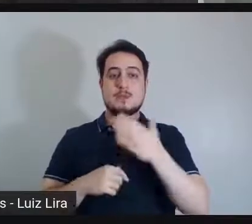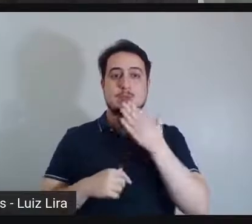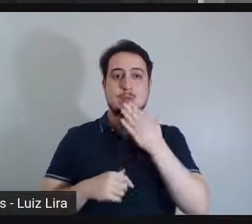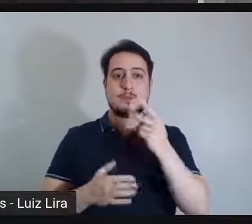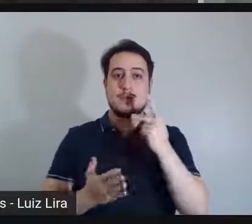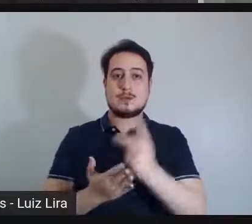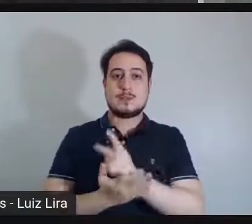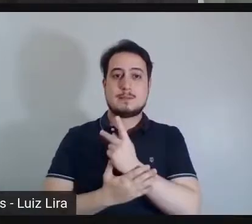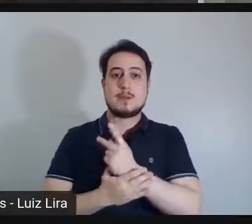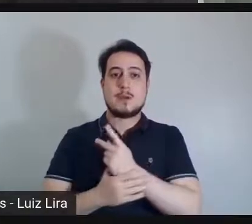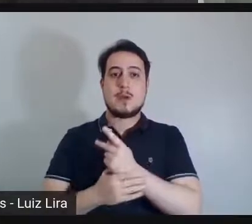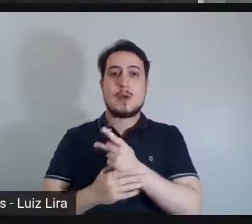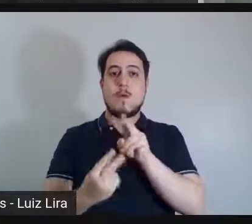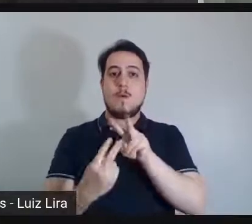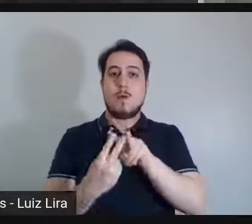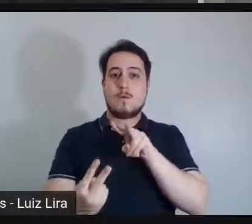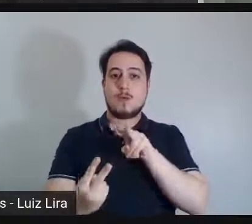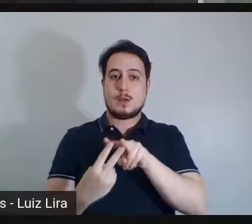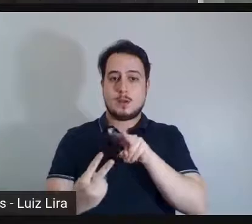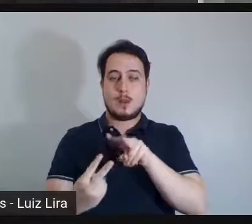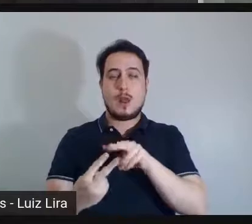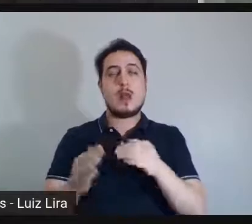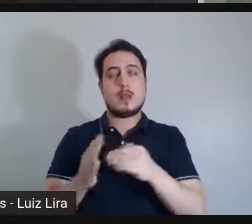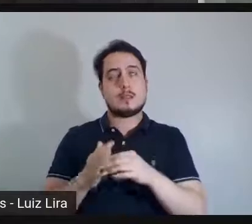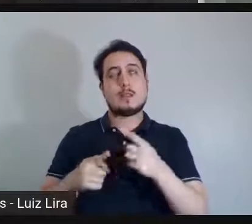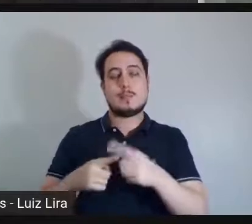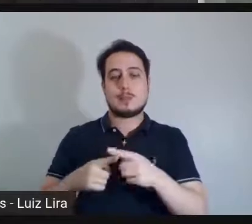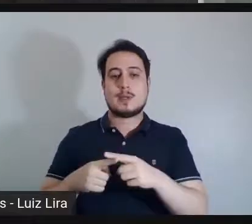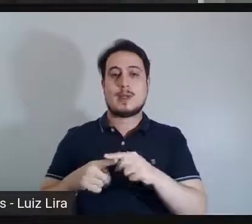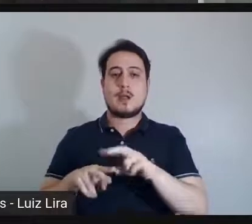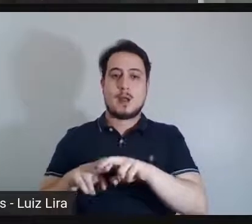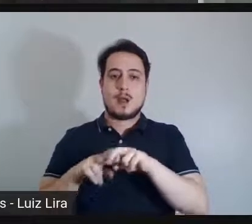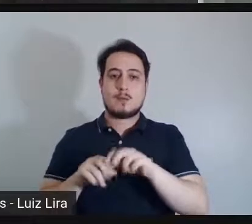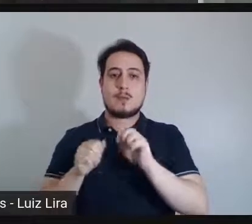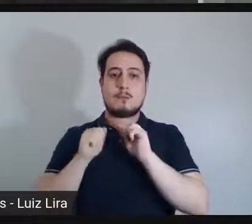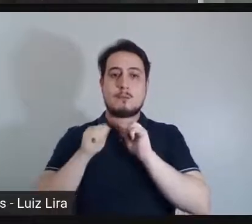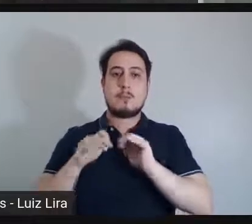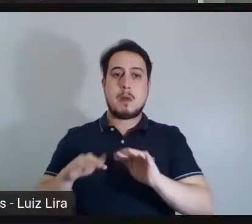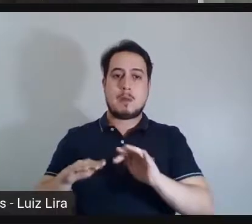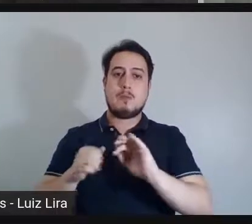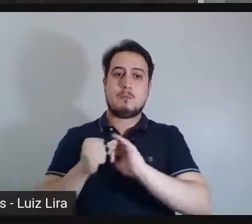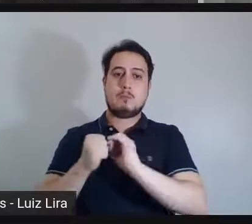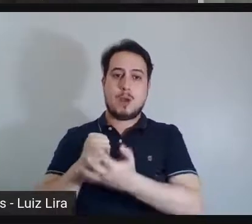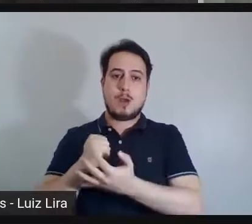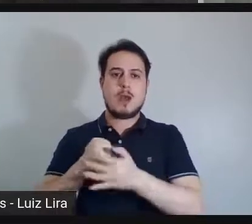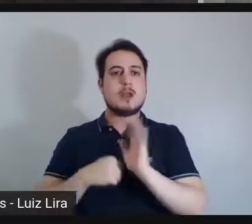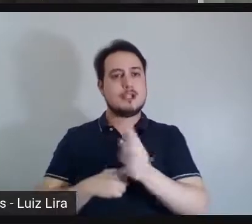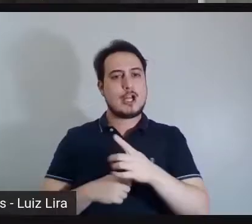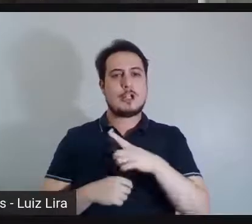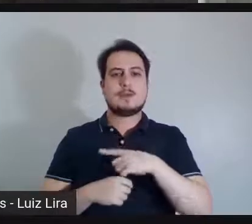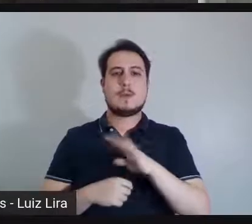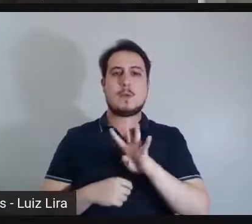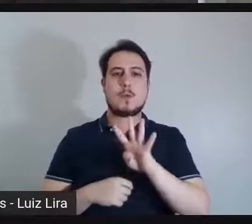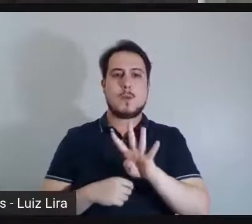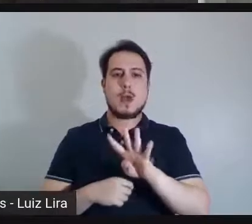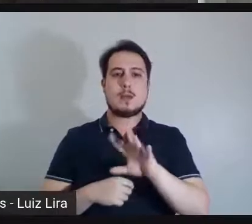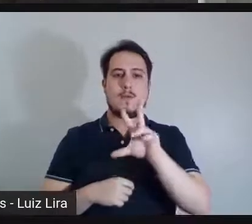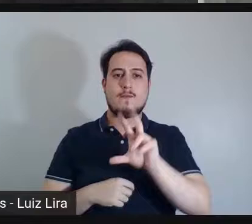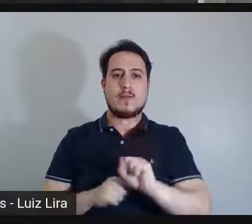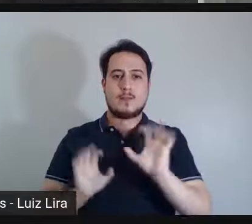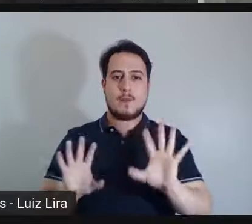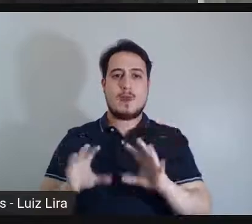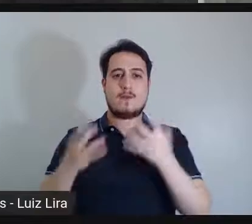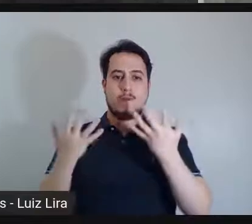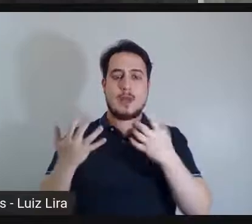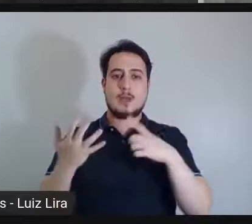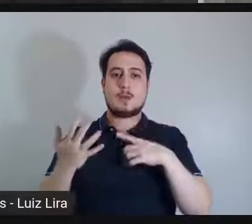nossa live, até pelo momento que nós passamos, nosso cenário, mas já tivemos outras 4 edições presenciais, que já tiveram,